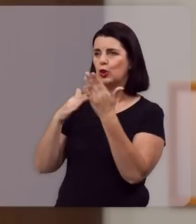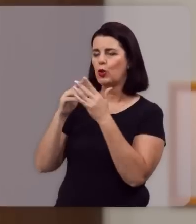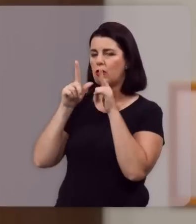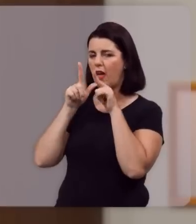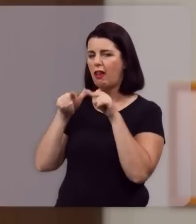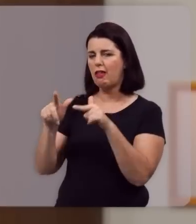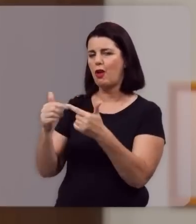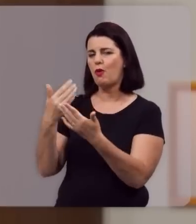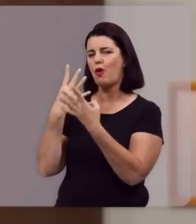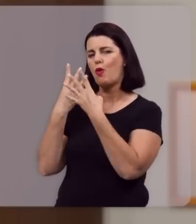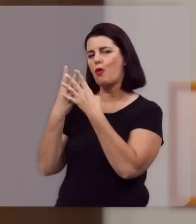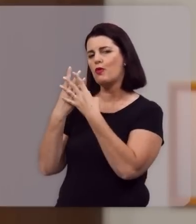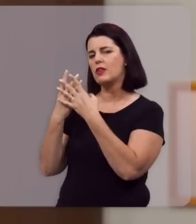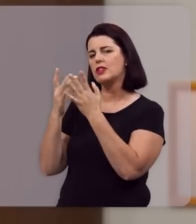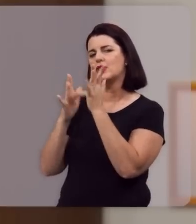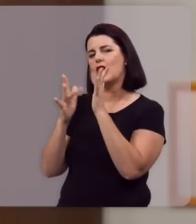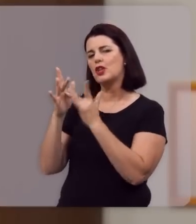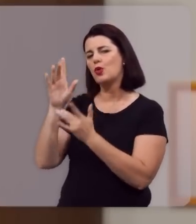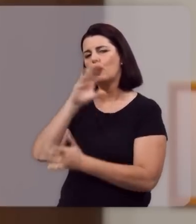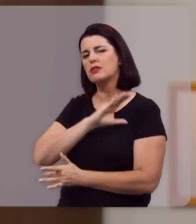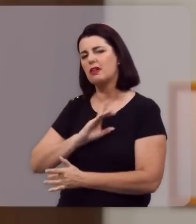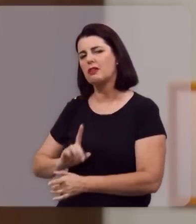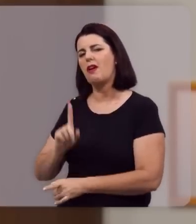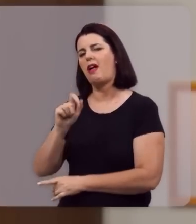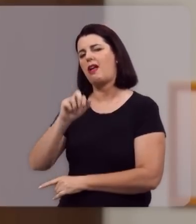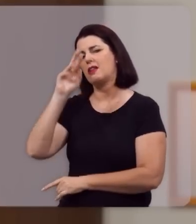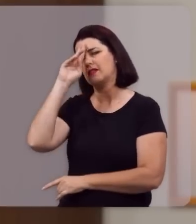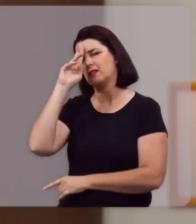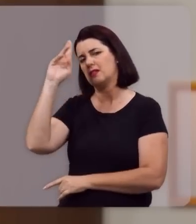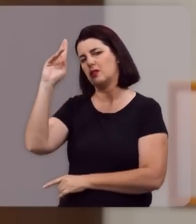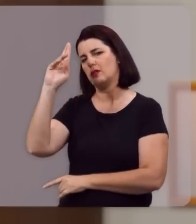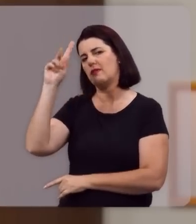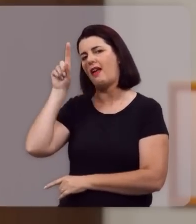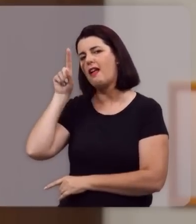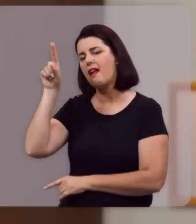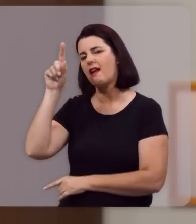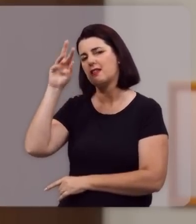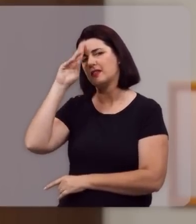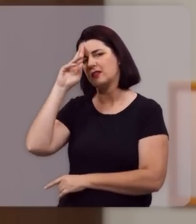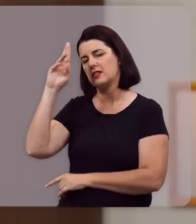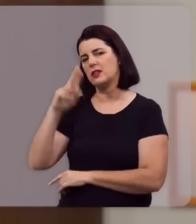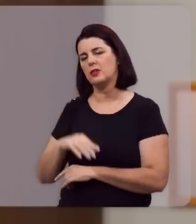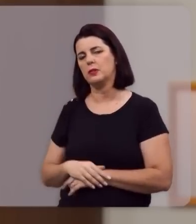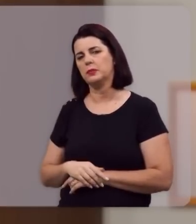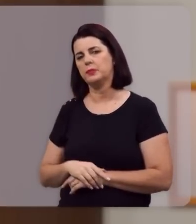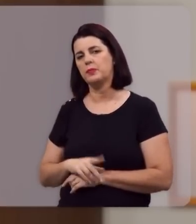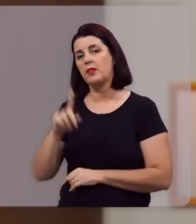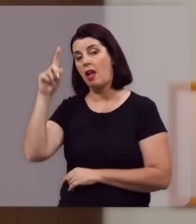língua vai confessar que Jesus Cristo é o Senhor. Ele